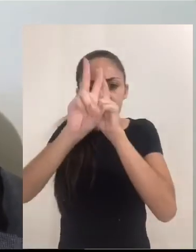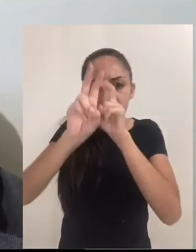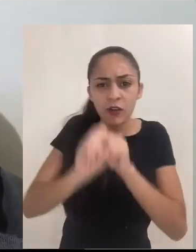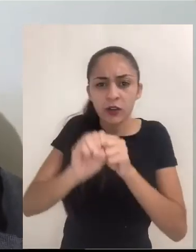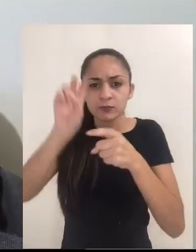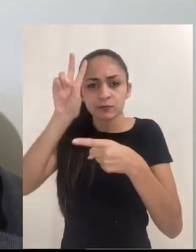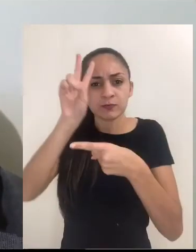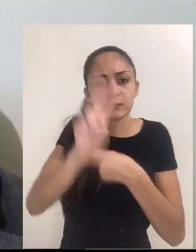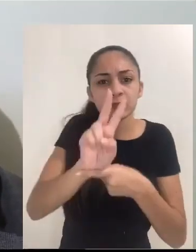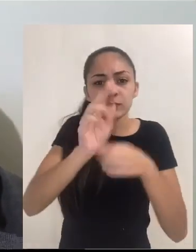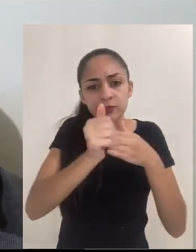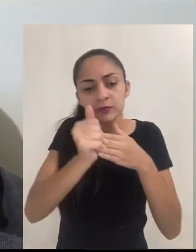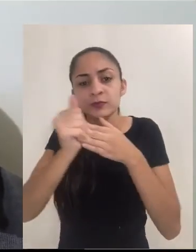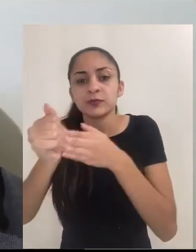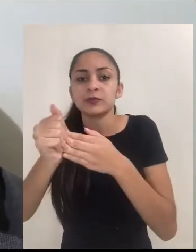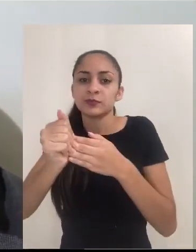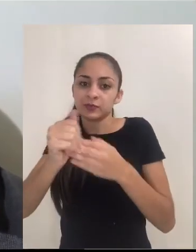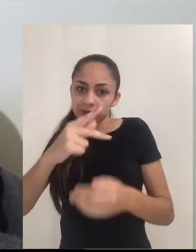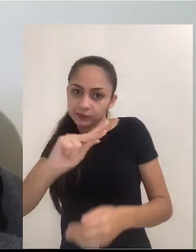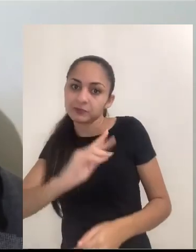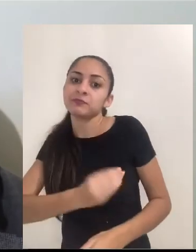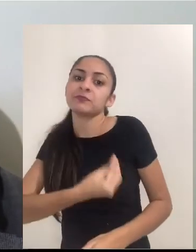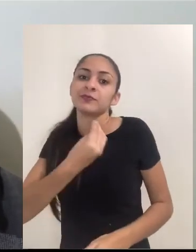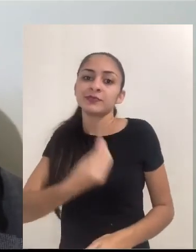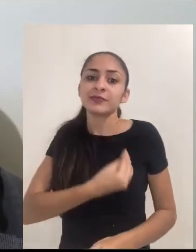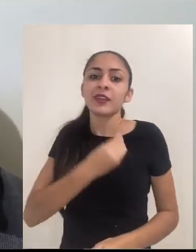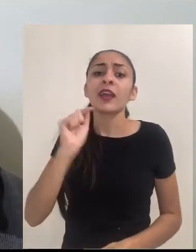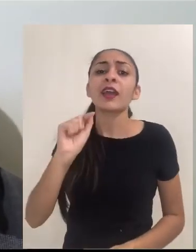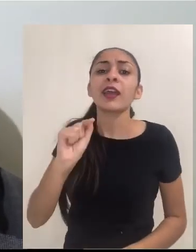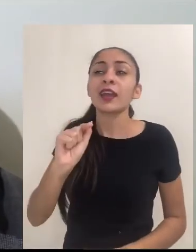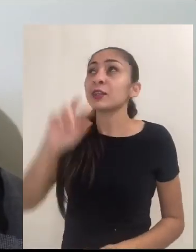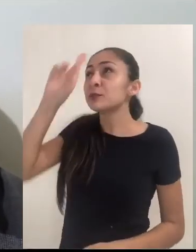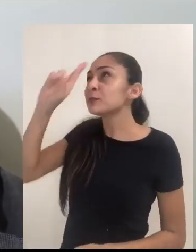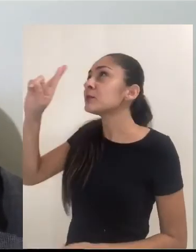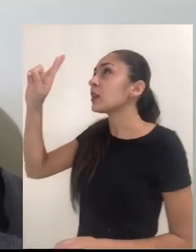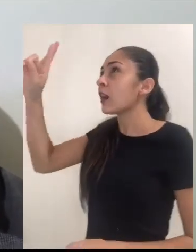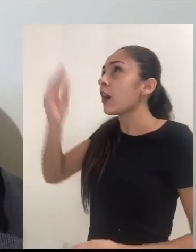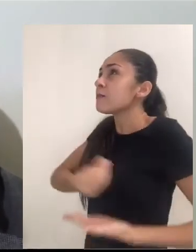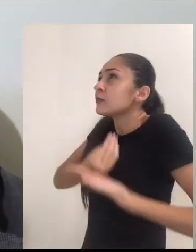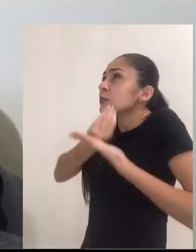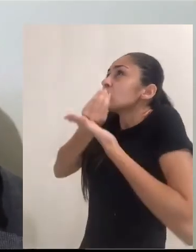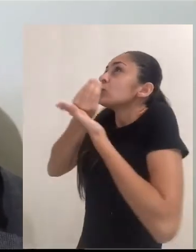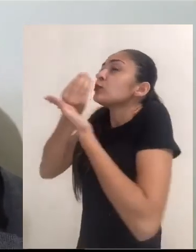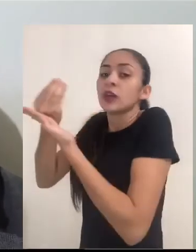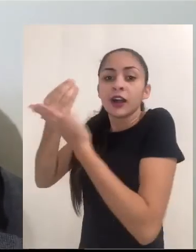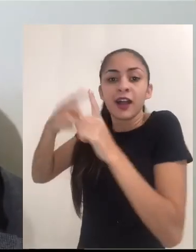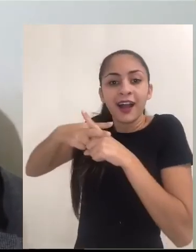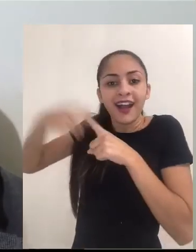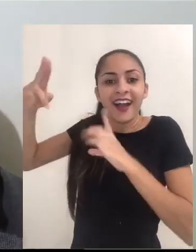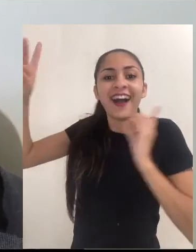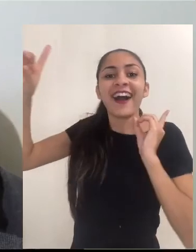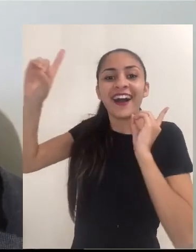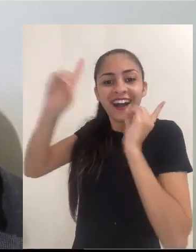o seu guia, e o que eu lhe desejo é uma vida de sucesso. Pois quem vive nas mãos do Senhor encontra vitória, encontra